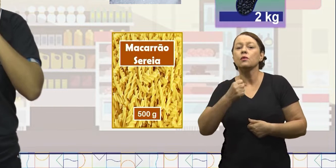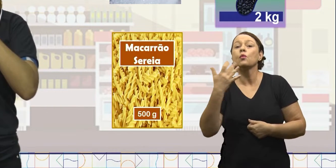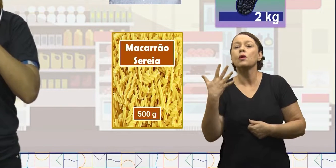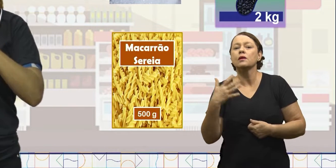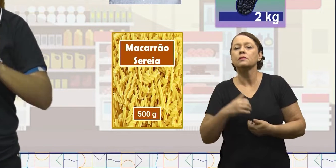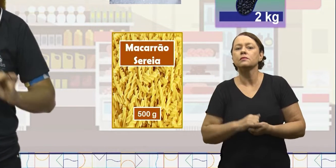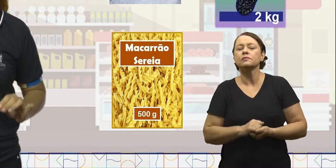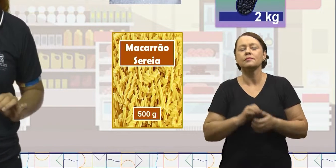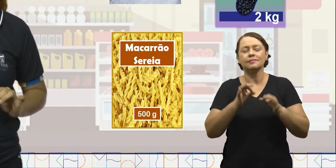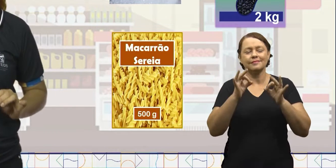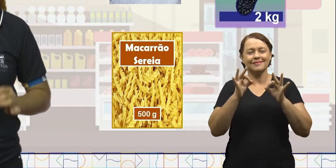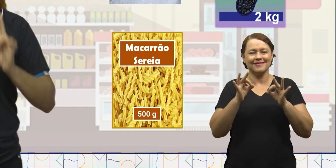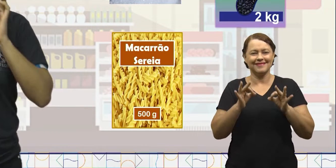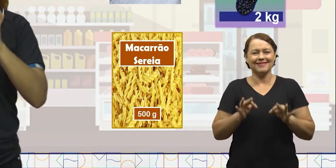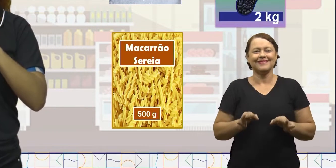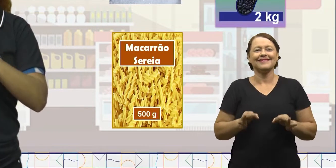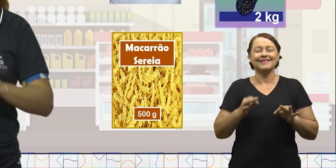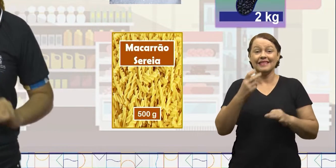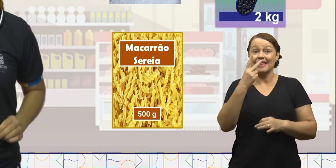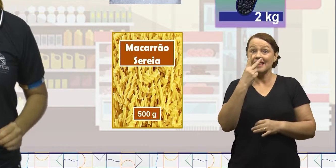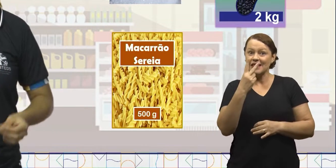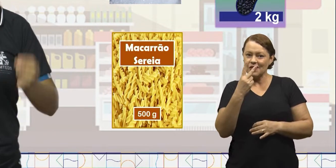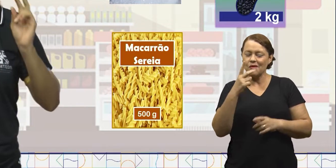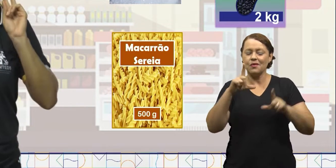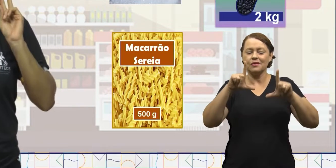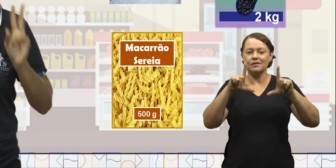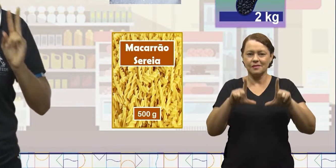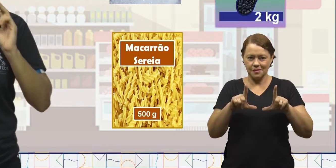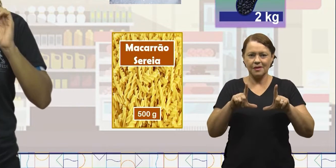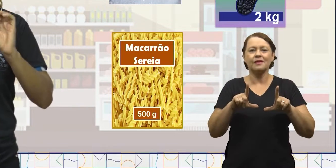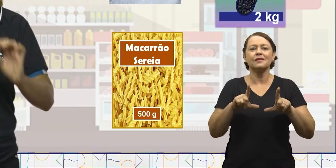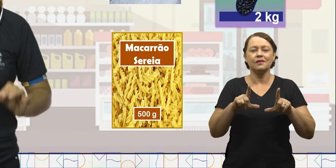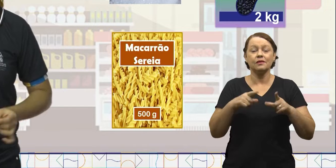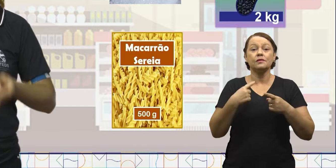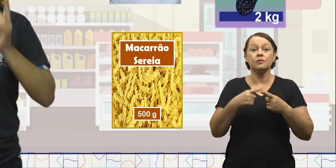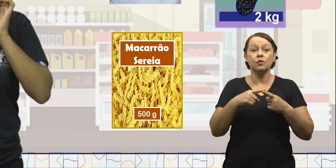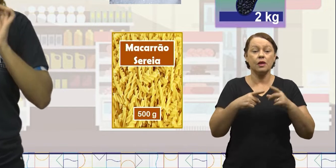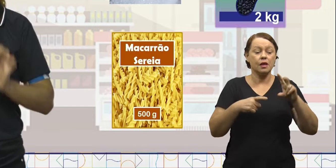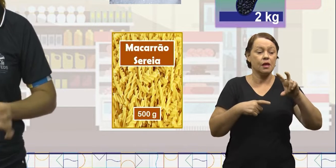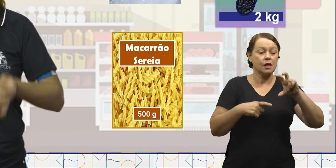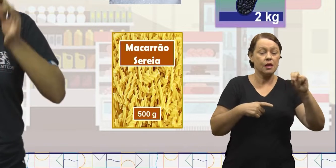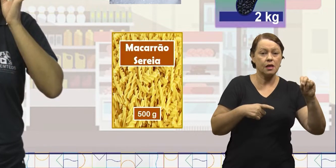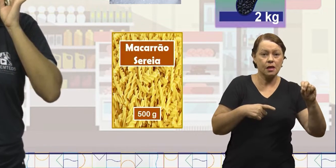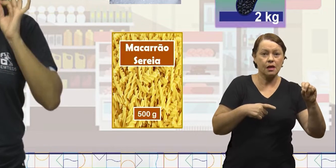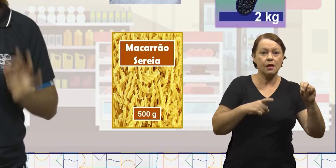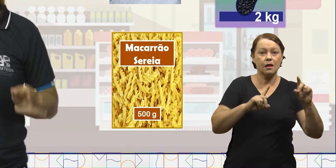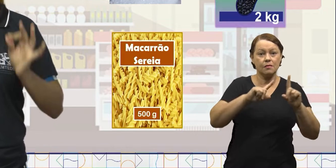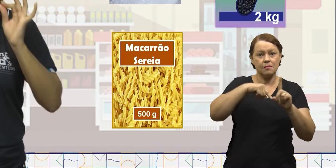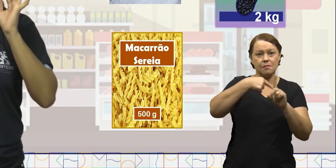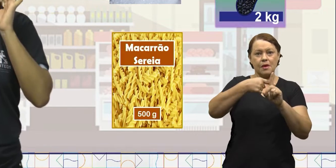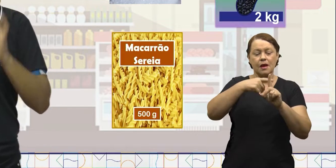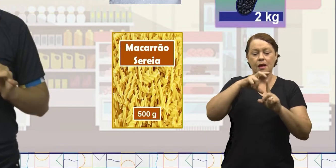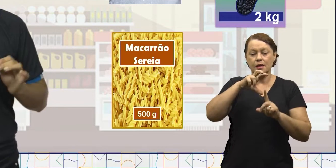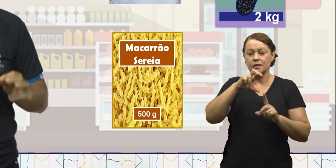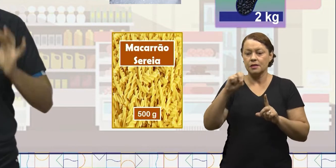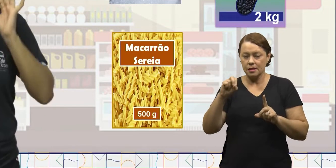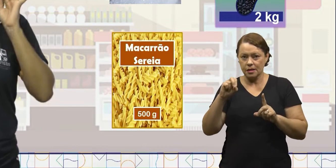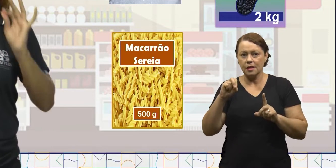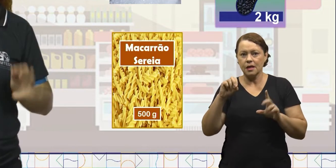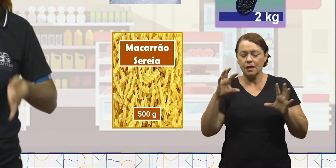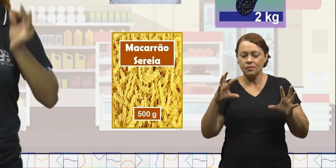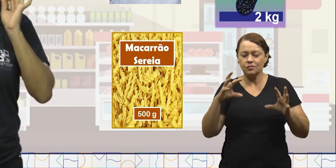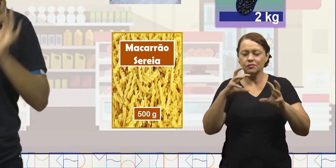obter 1 quilo? Exatamente, 2 pacotes, porque 500